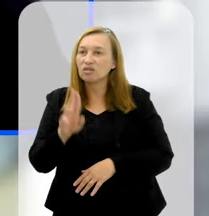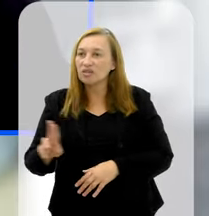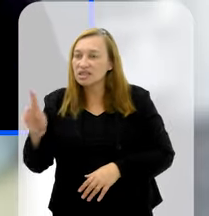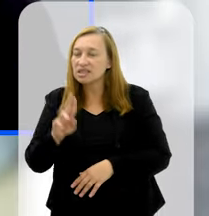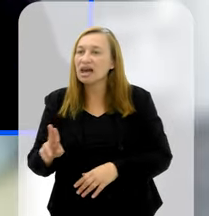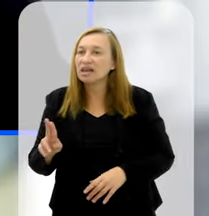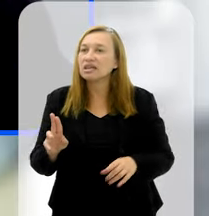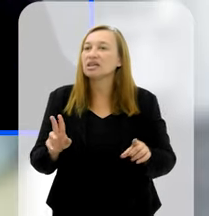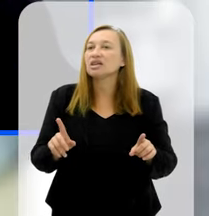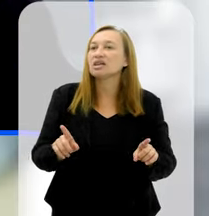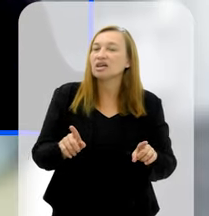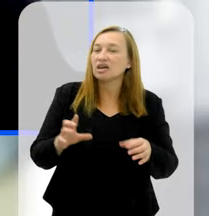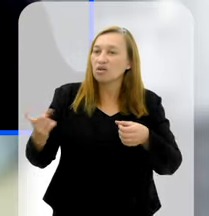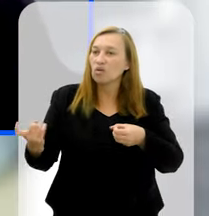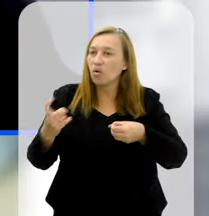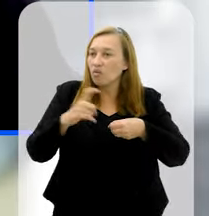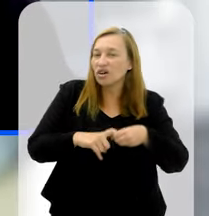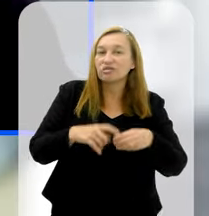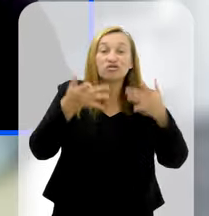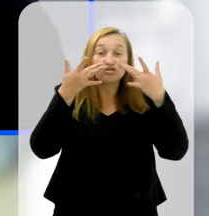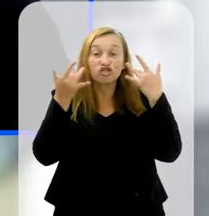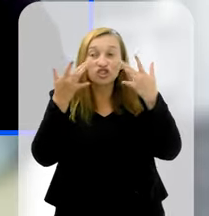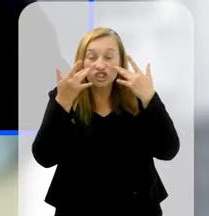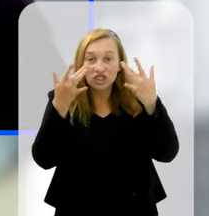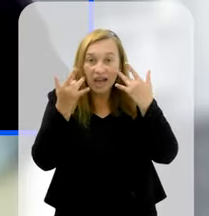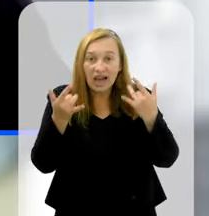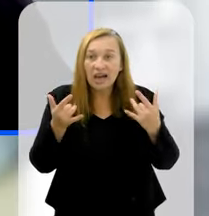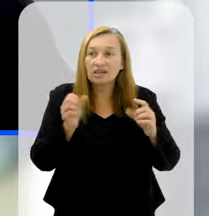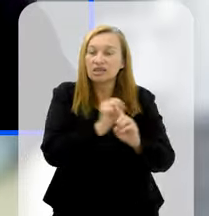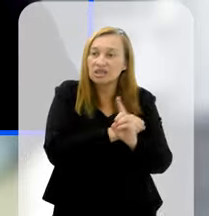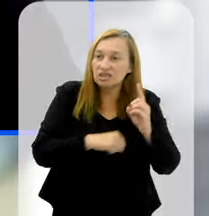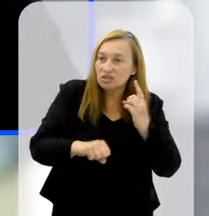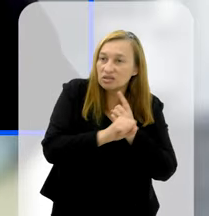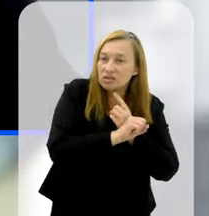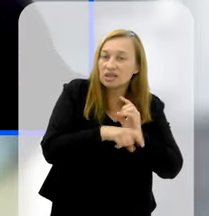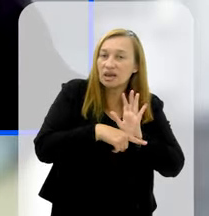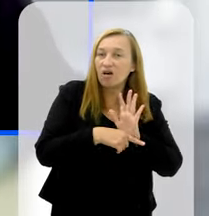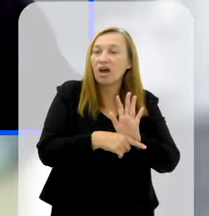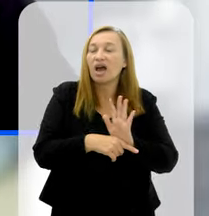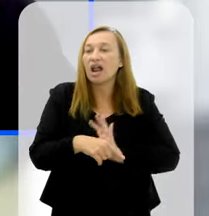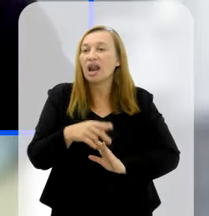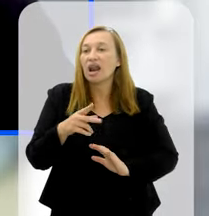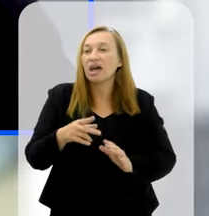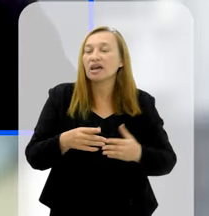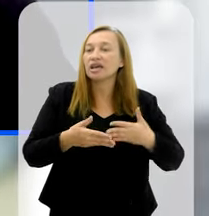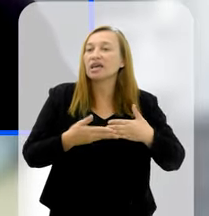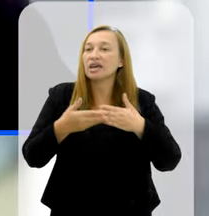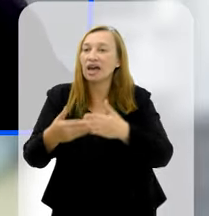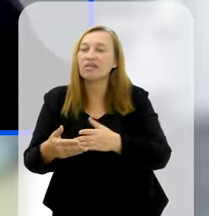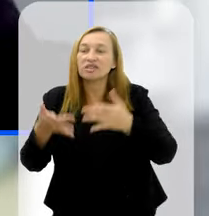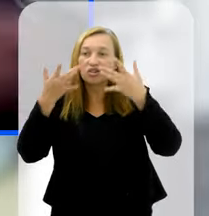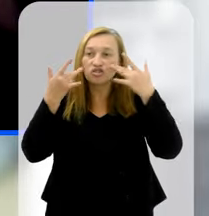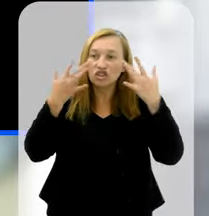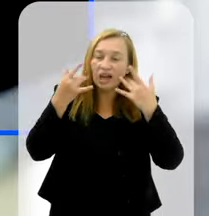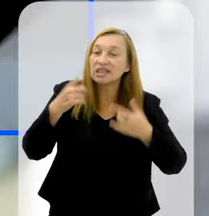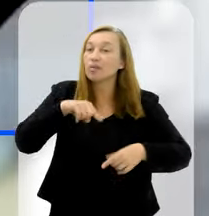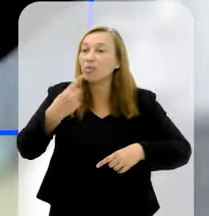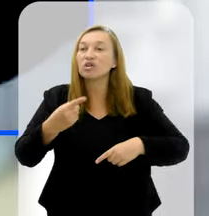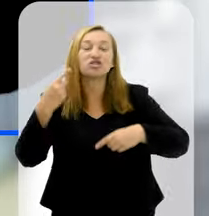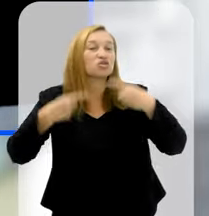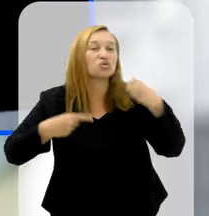universidade. Nós fizemos convênios com teatro, assistentes sociais levavam as pessoas para o teatro,